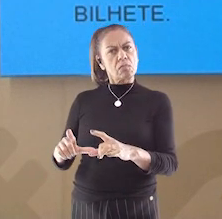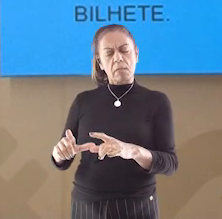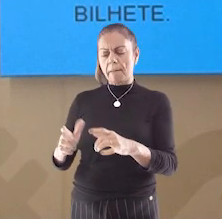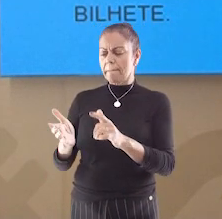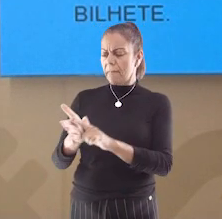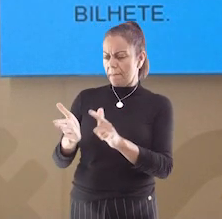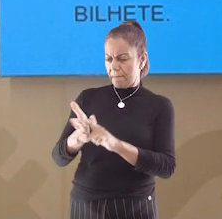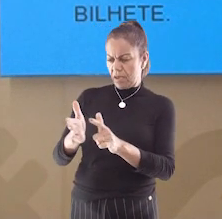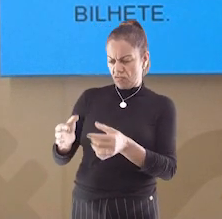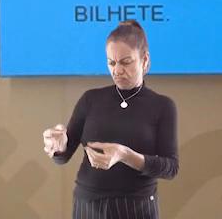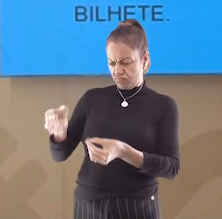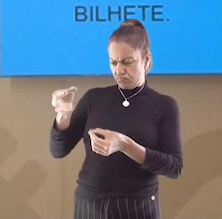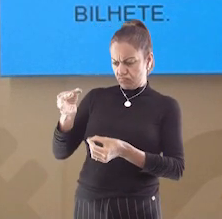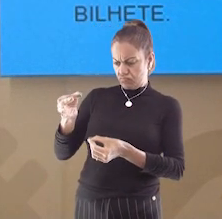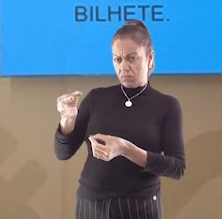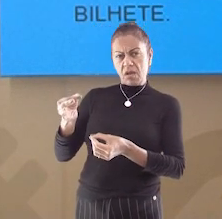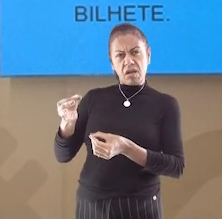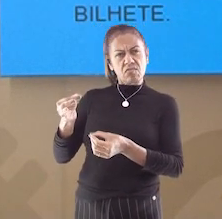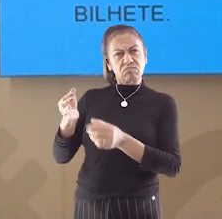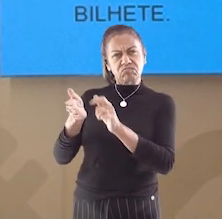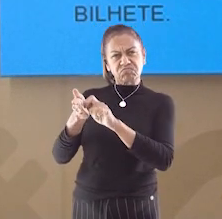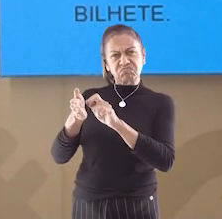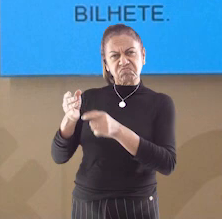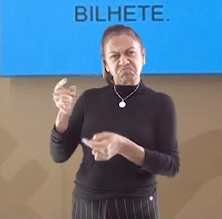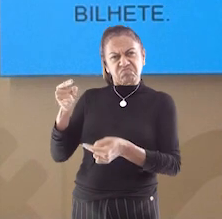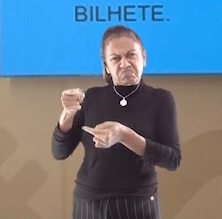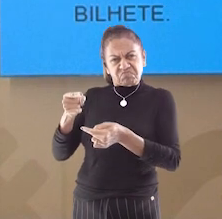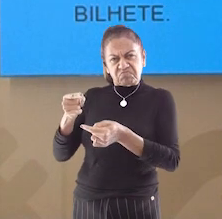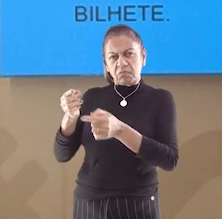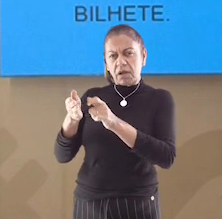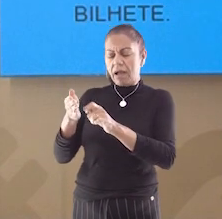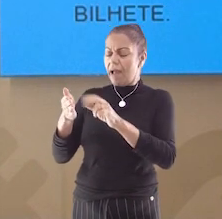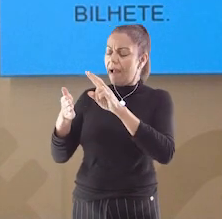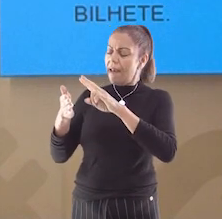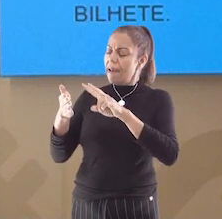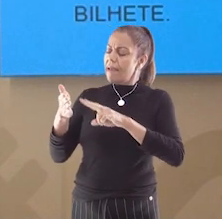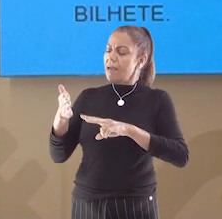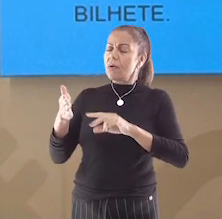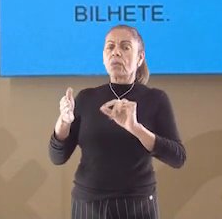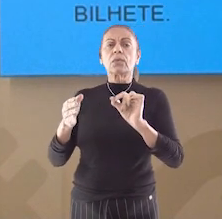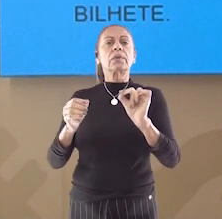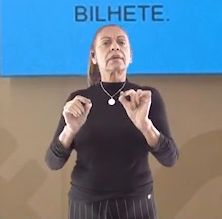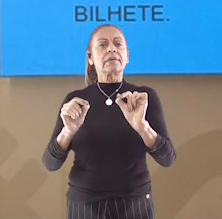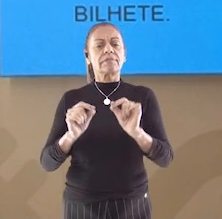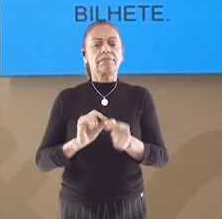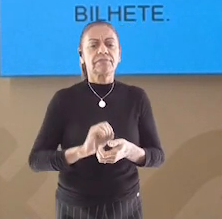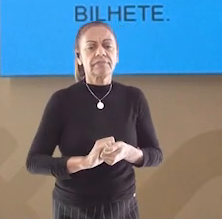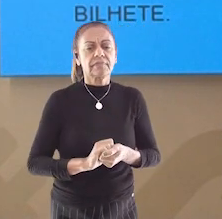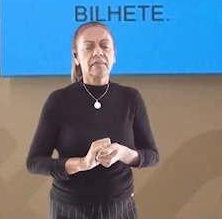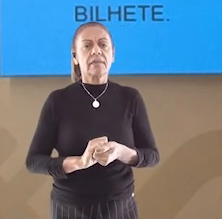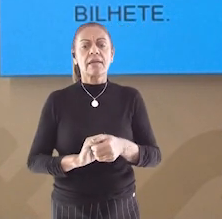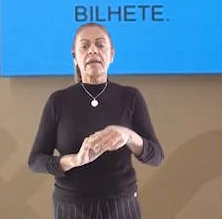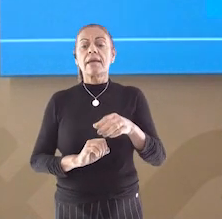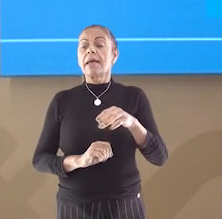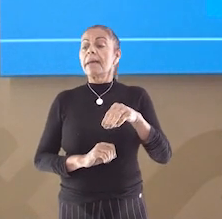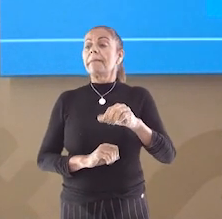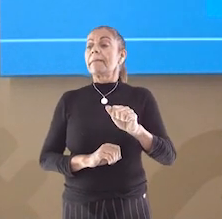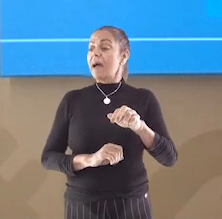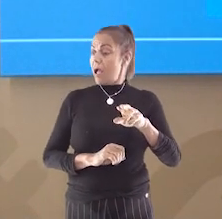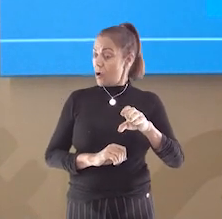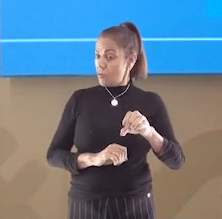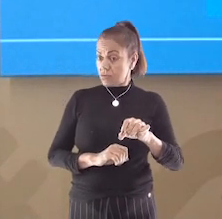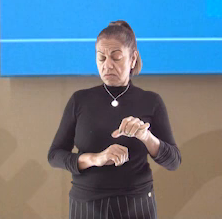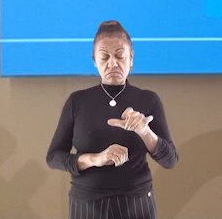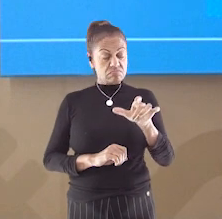teclado do computador o qual trabalhava, escrito por Júlia, a recepcionista da parte da manhã. Nele estava escrito: